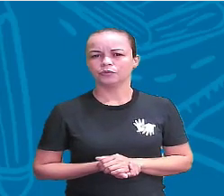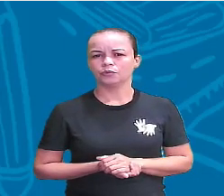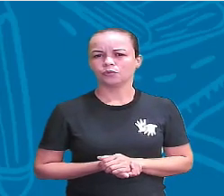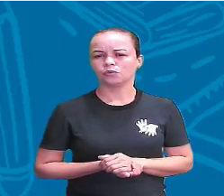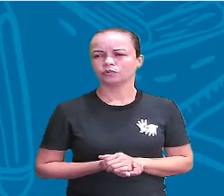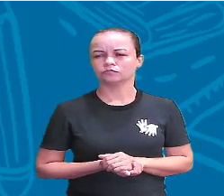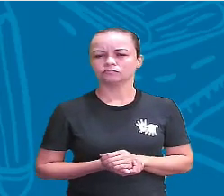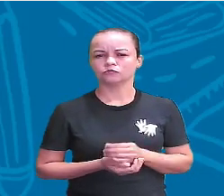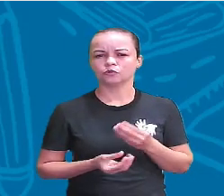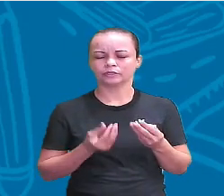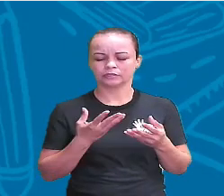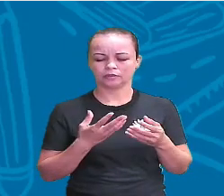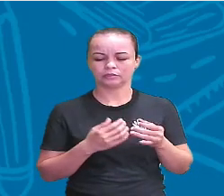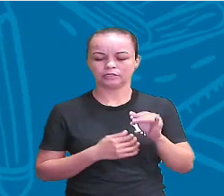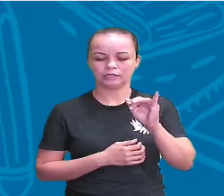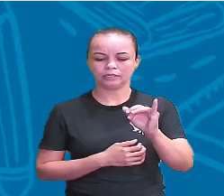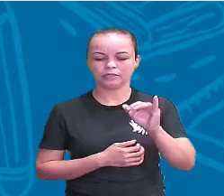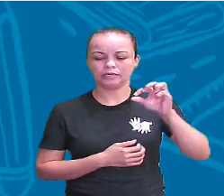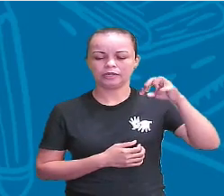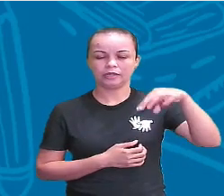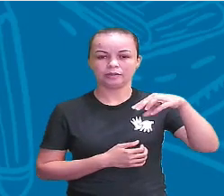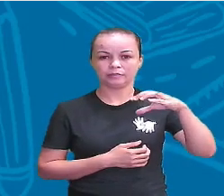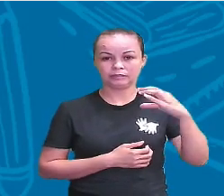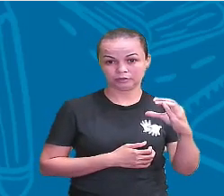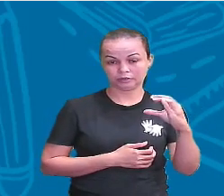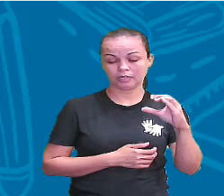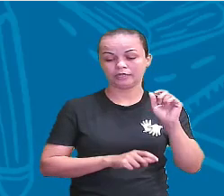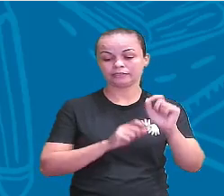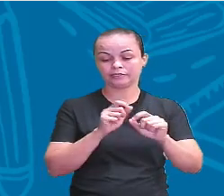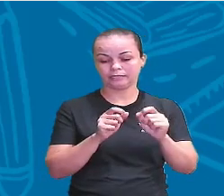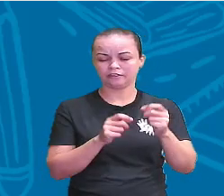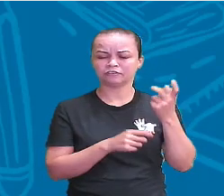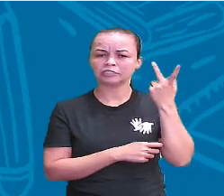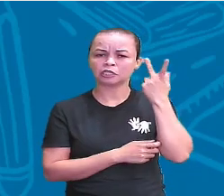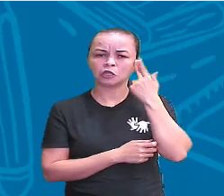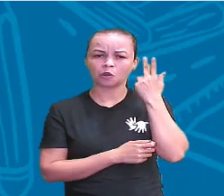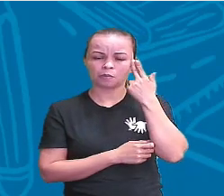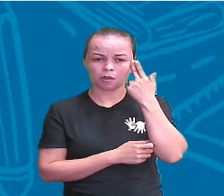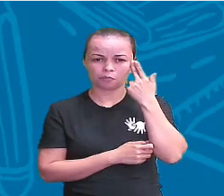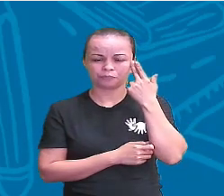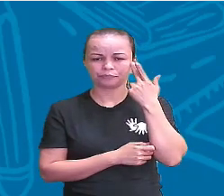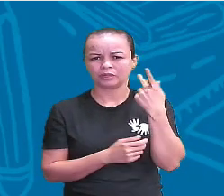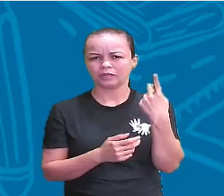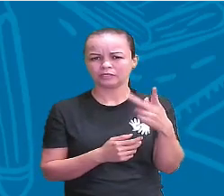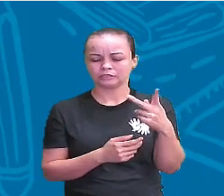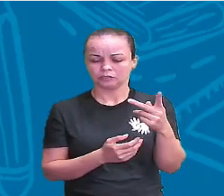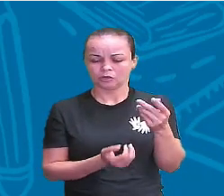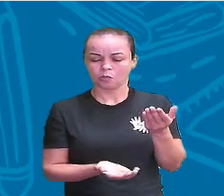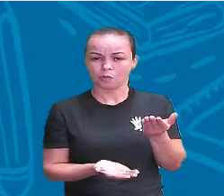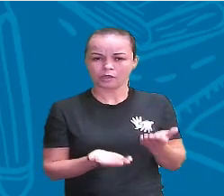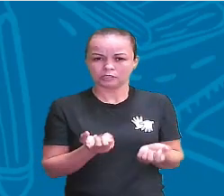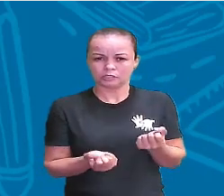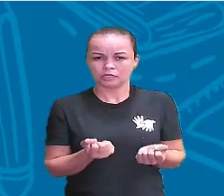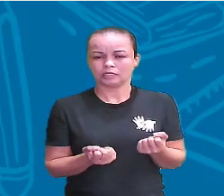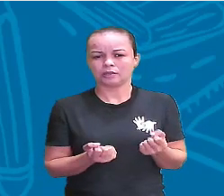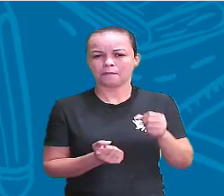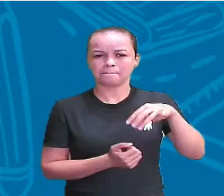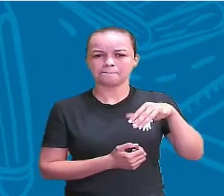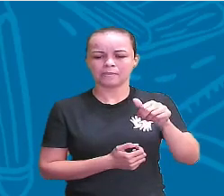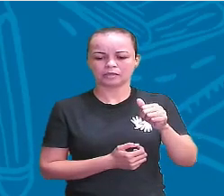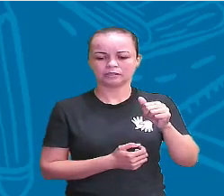intervalo de IMC que vai ser considerado normal, né? Se o seu índice de massa corporal der